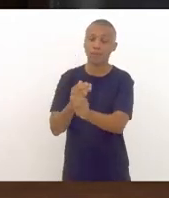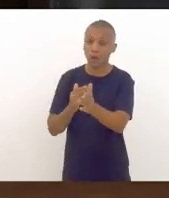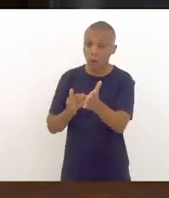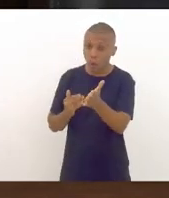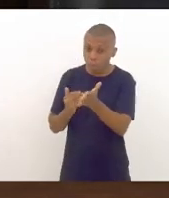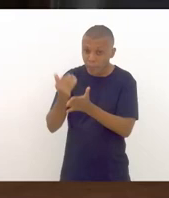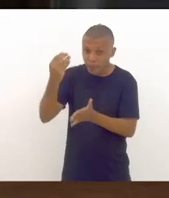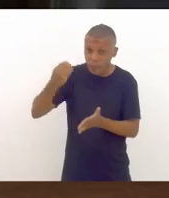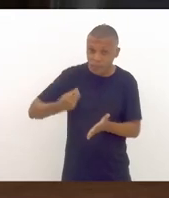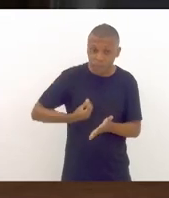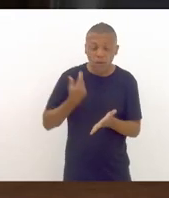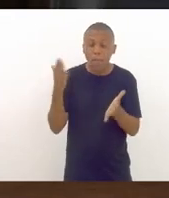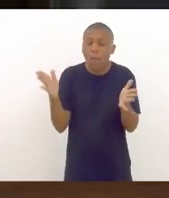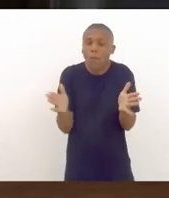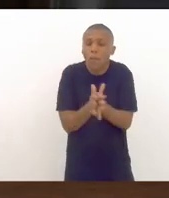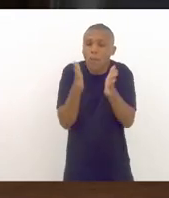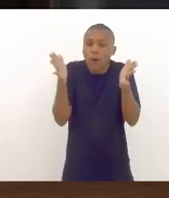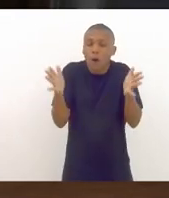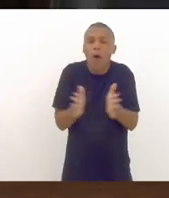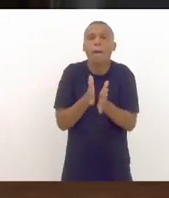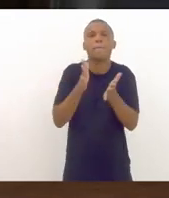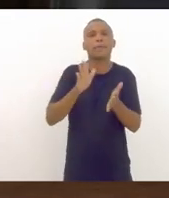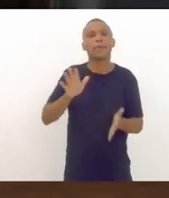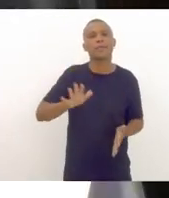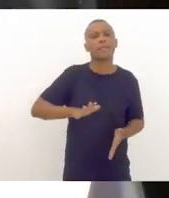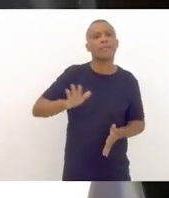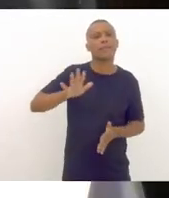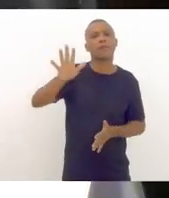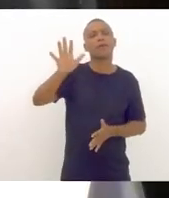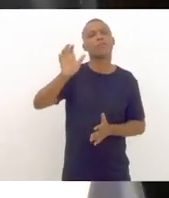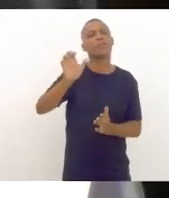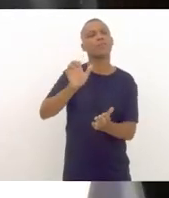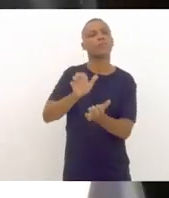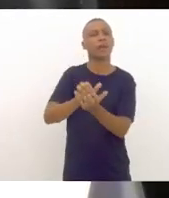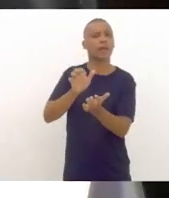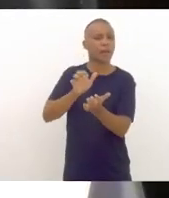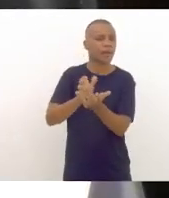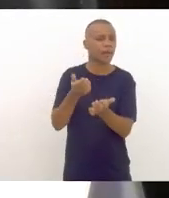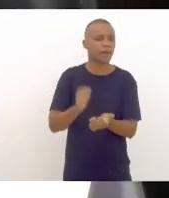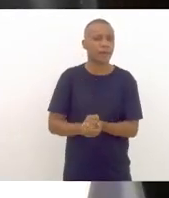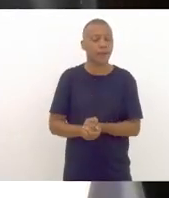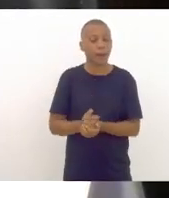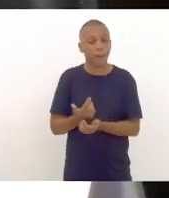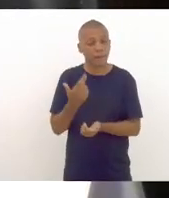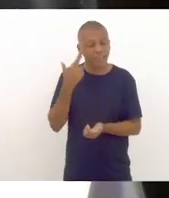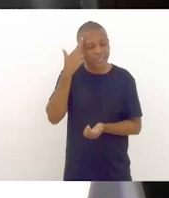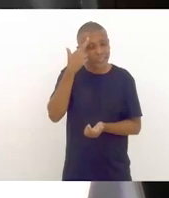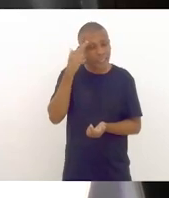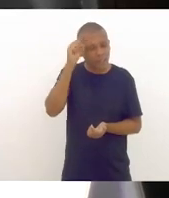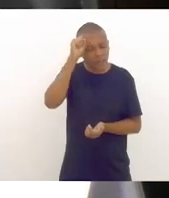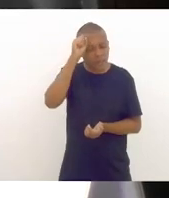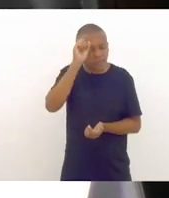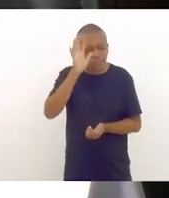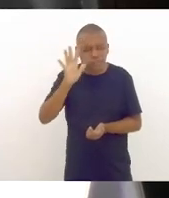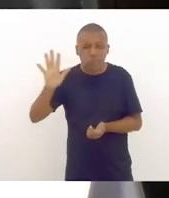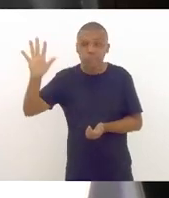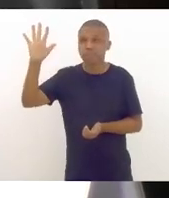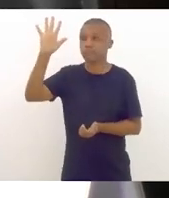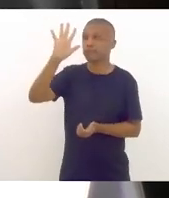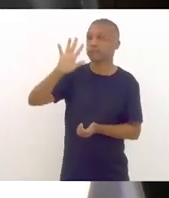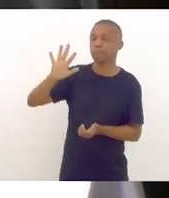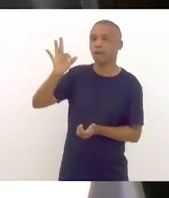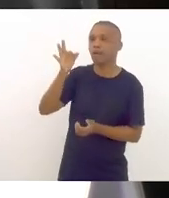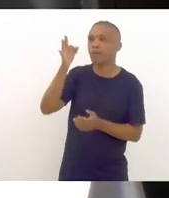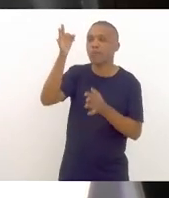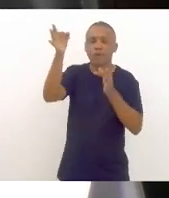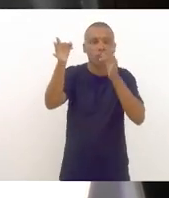criança pobre do Jacarezinho. Uma criança cheia de sonhos, mas